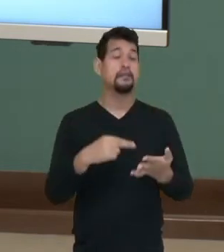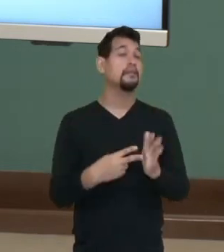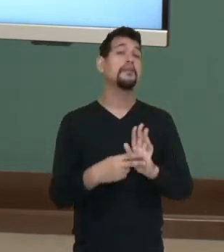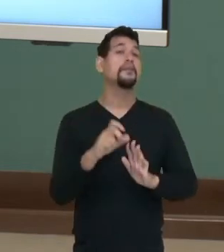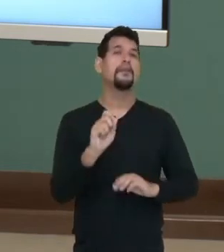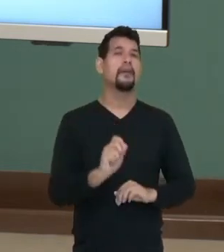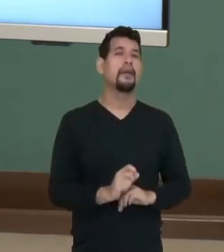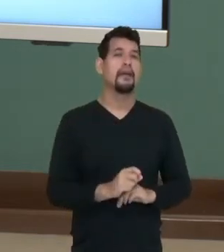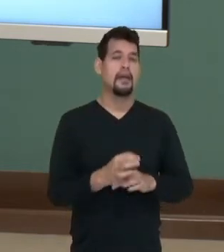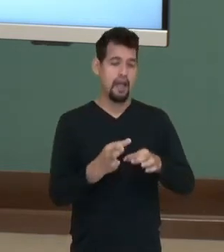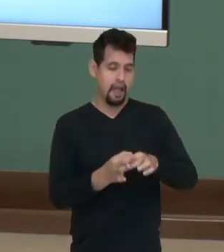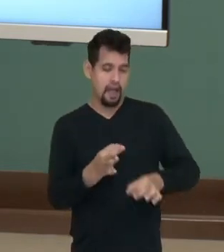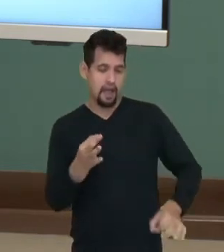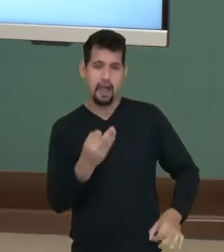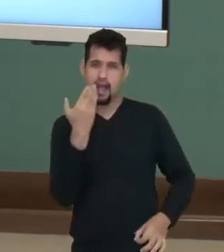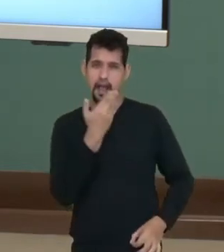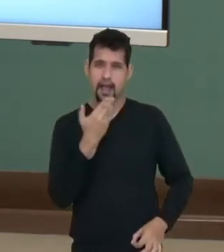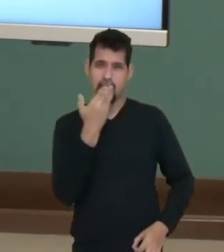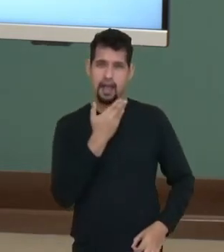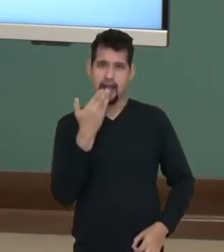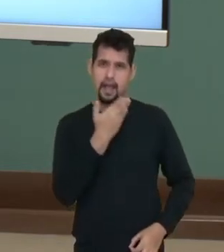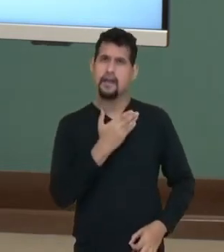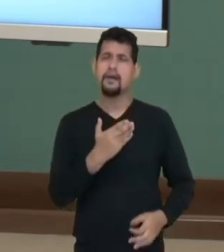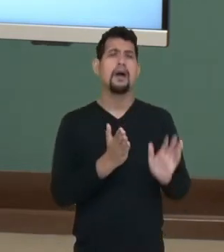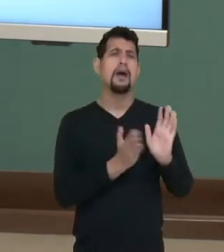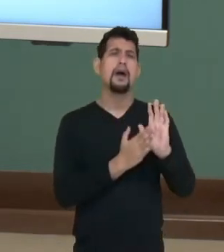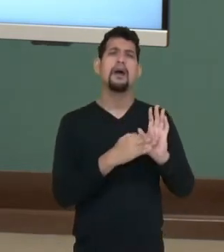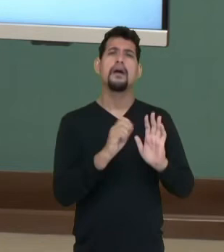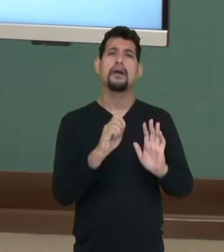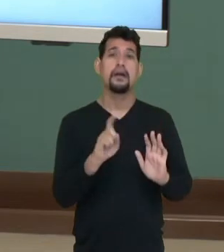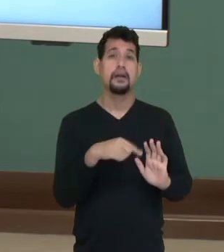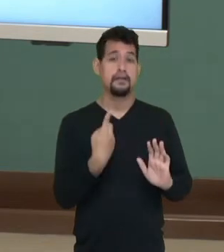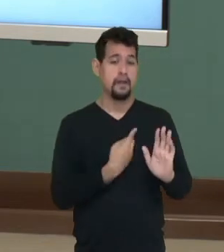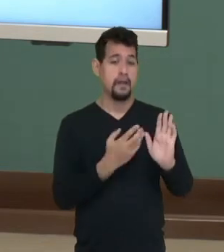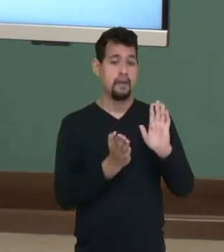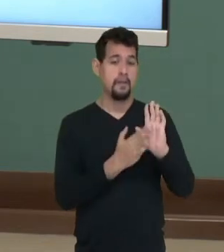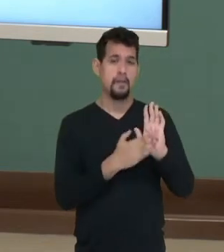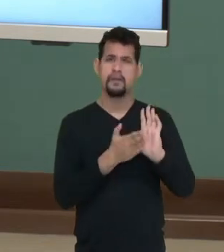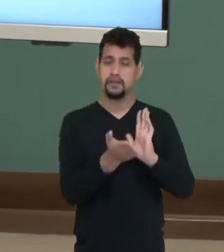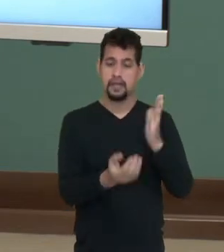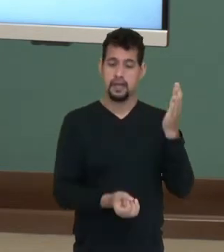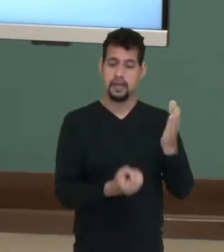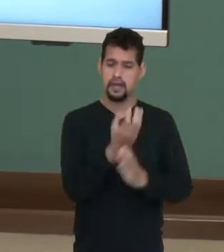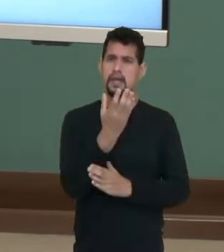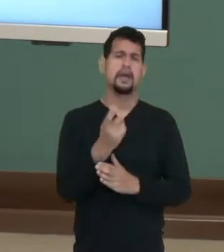da cana-de-açúcar. Então, você vai propor, a gente propõe aqui então que você desenvolva então,